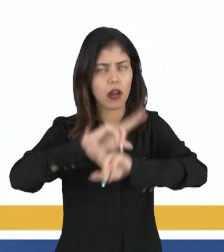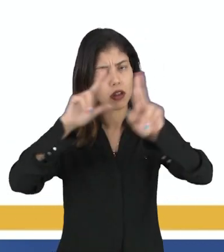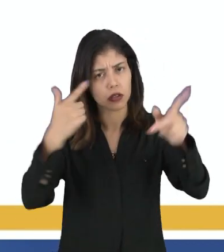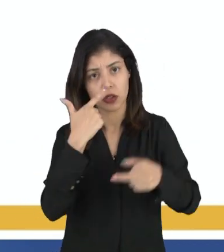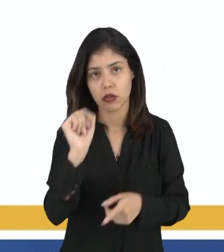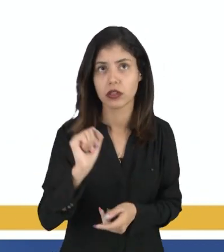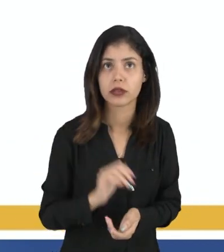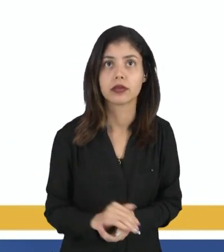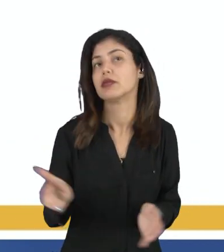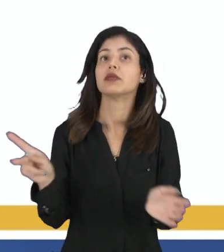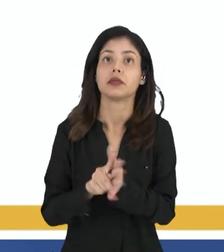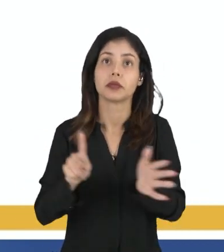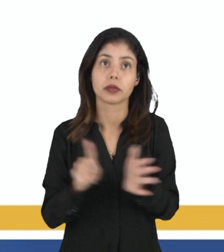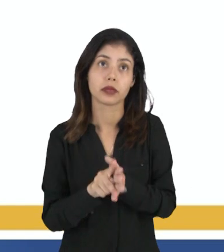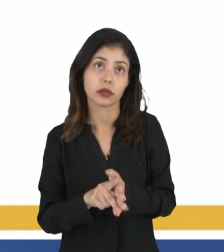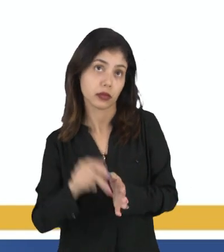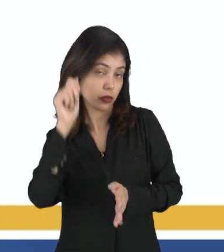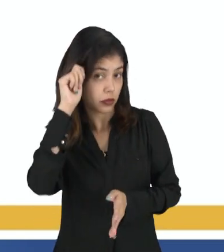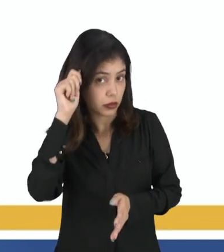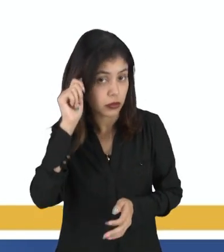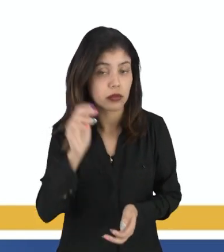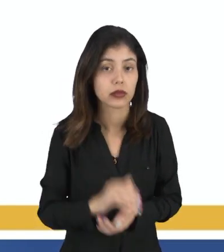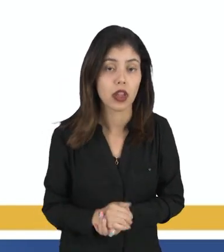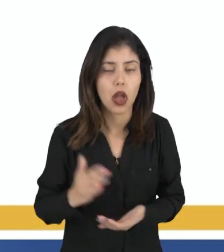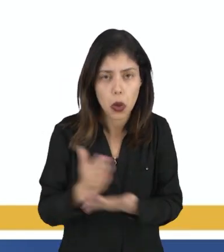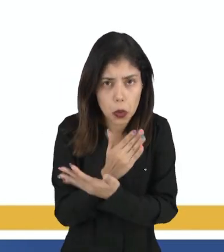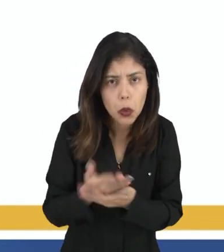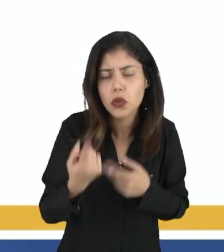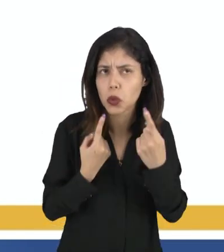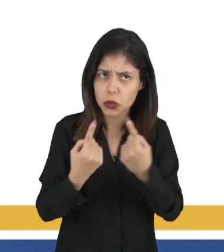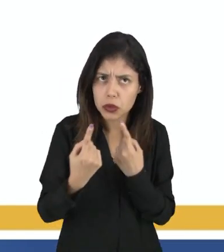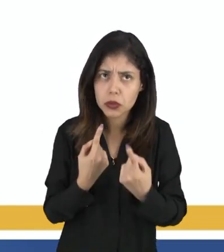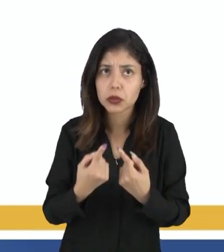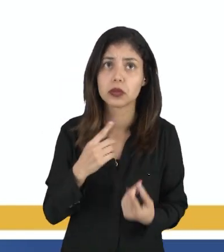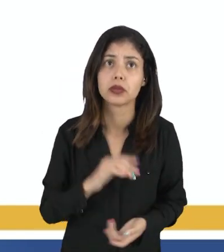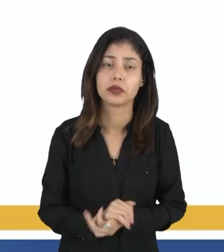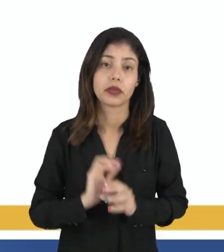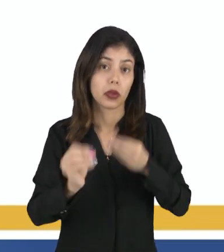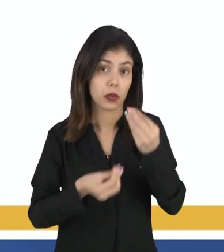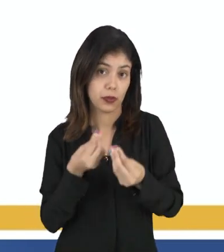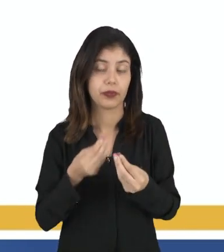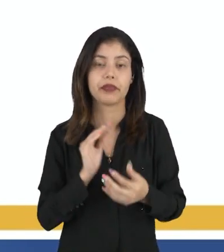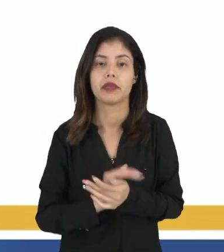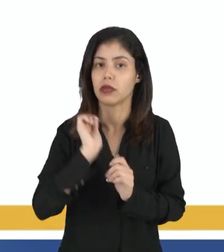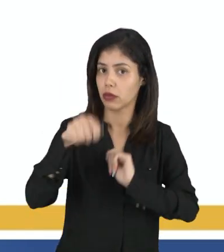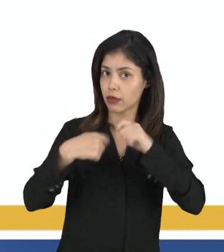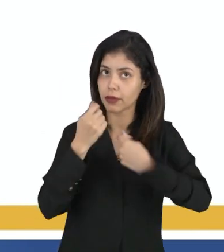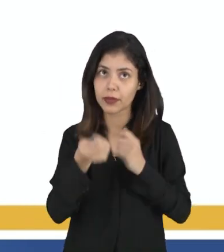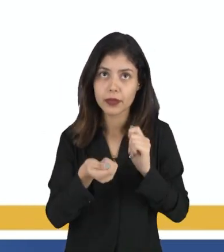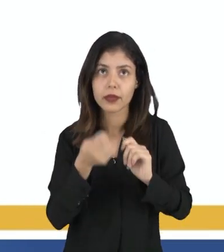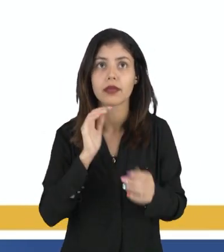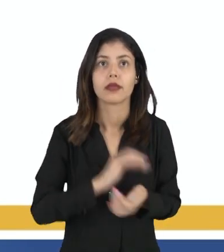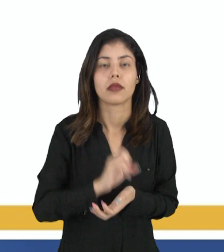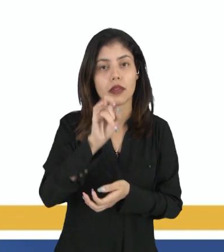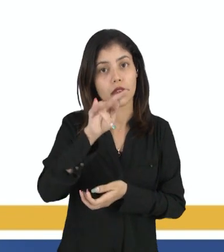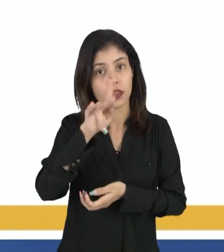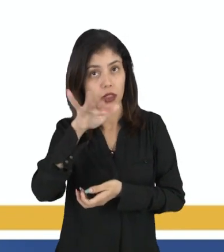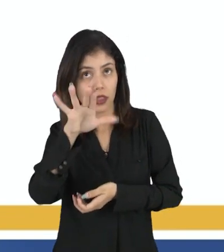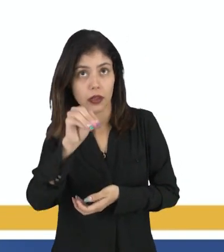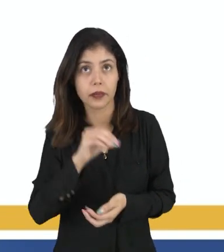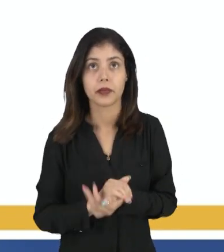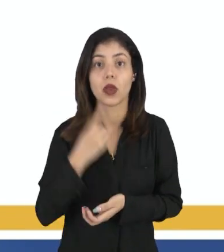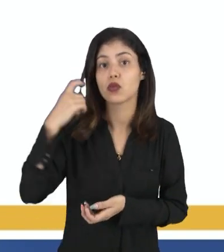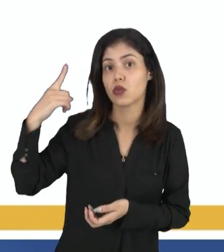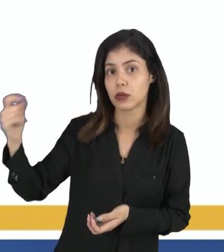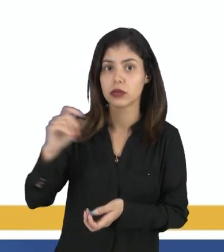de linguagens para estabelecermos atos de comunicação, tais como sinais,